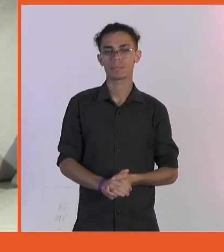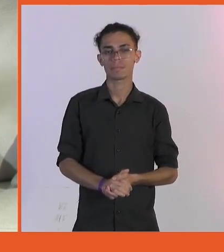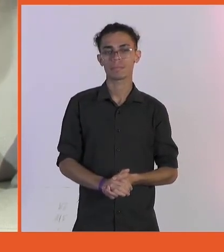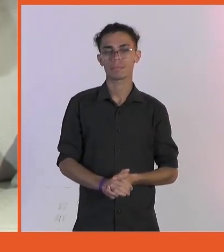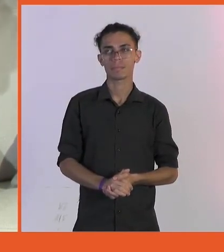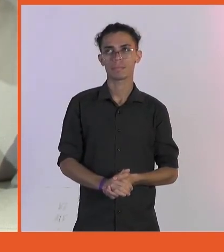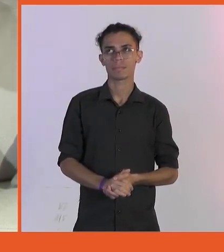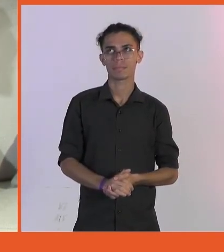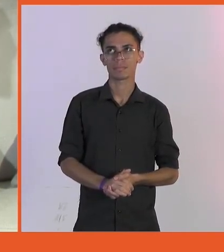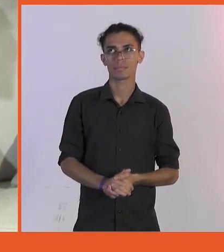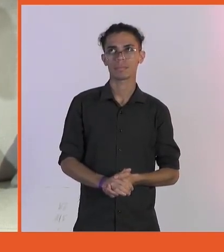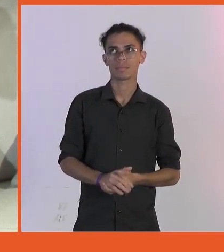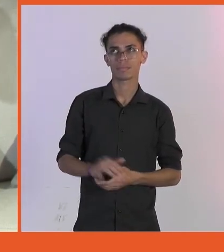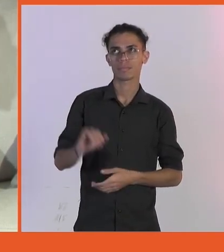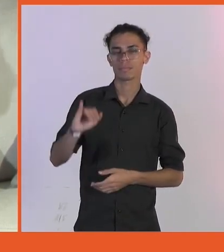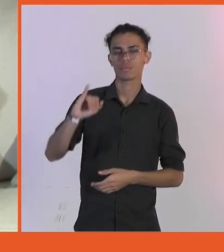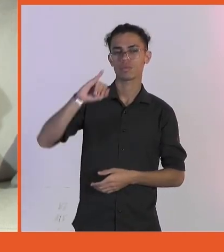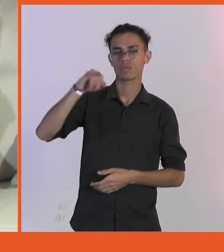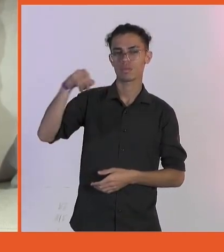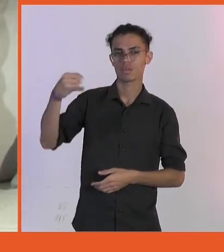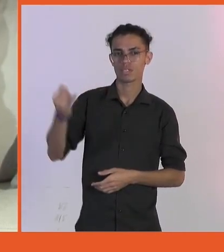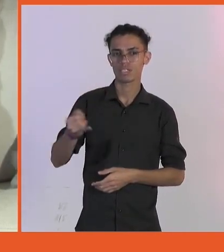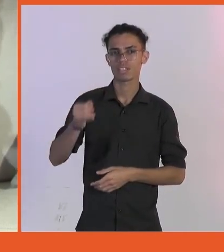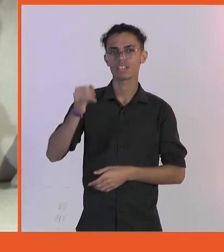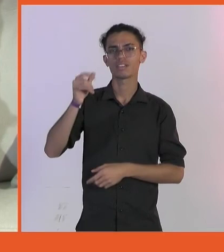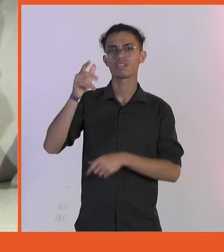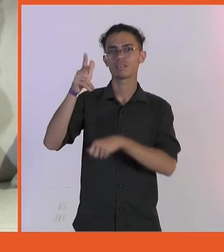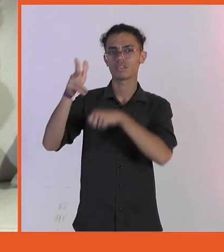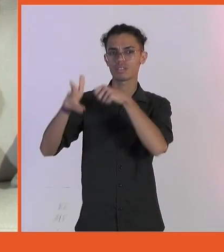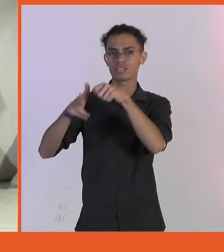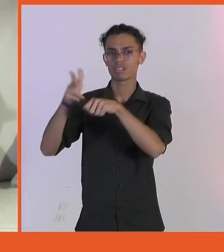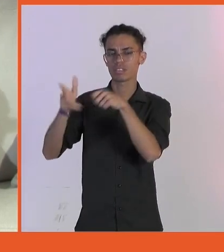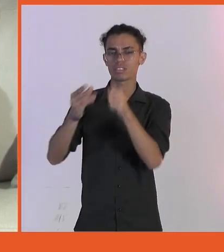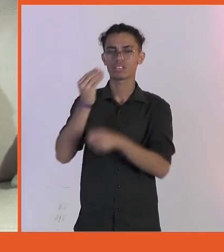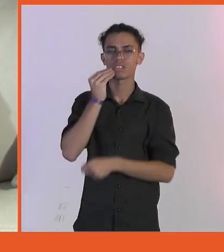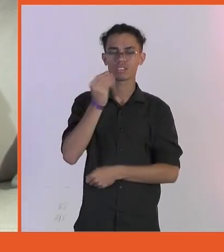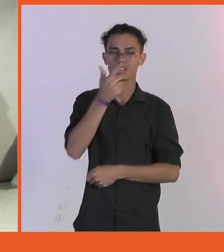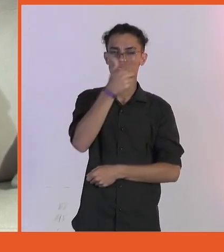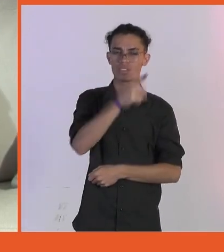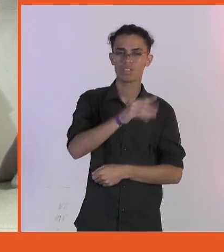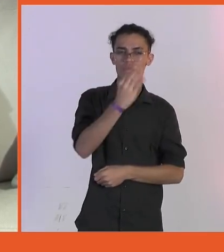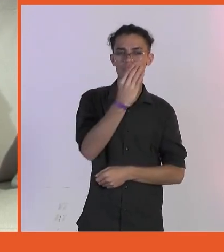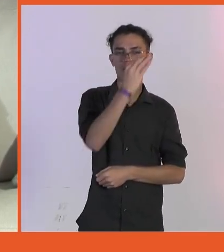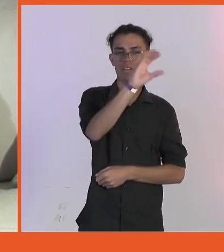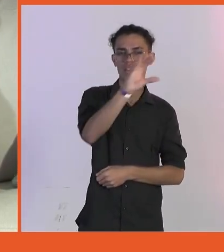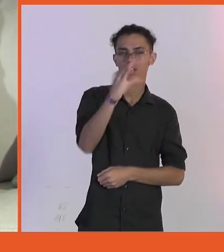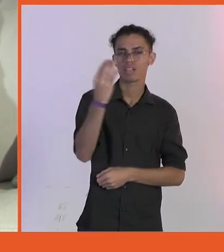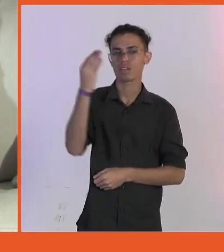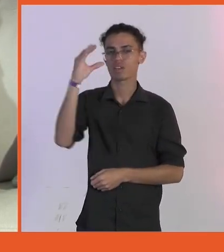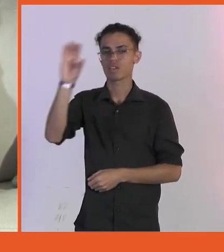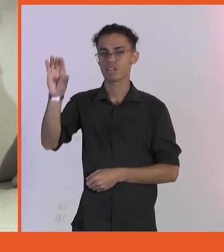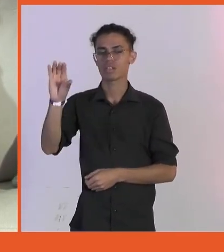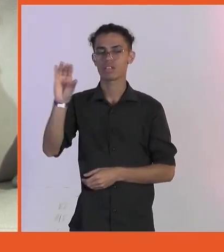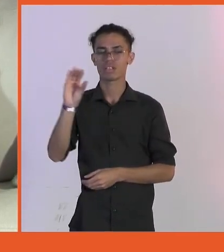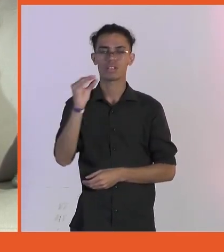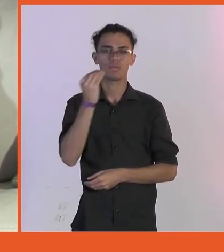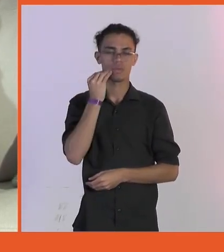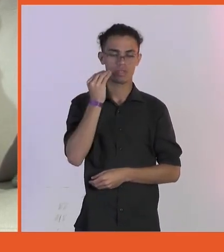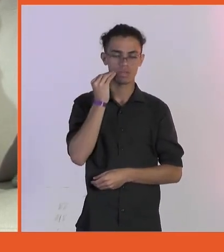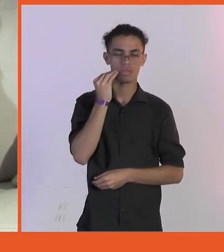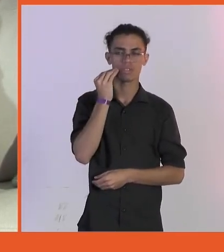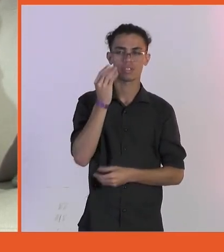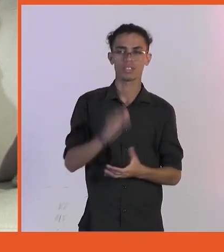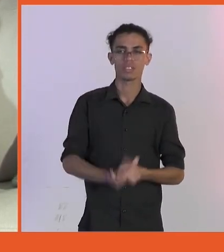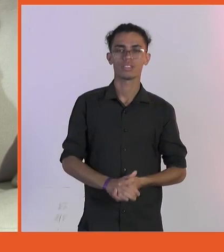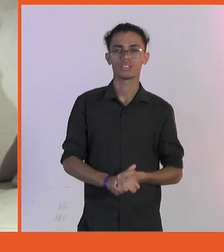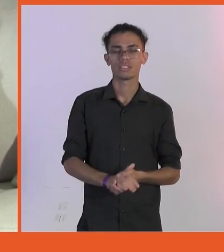tenta reaproveitar o que tem nas outras. Acho que não é o ideal, mas é a maneira que a gente encontra. A gente descobriu que